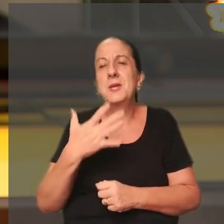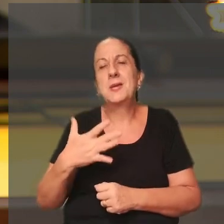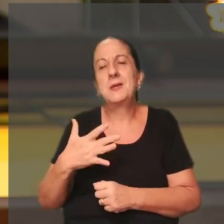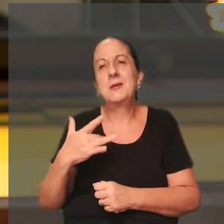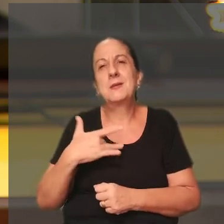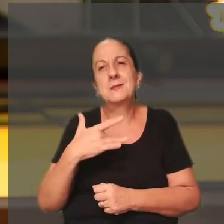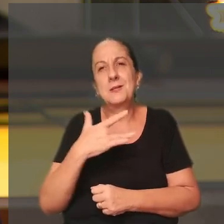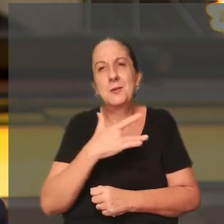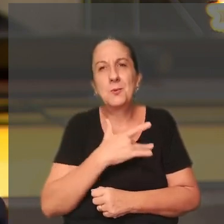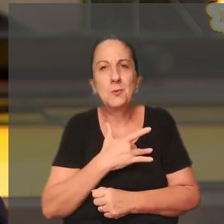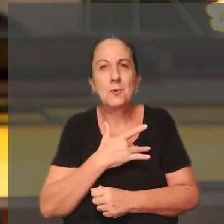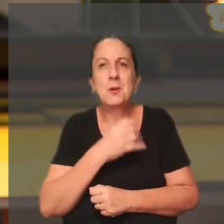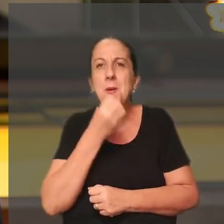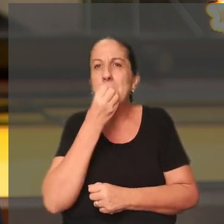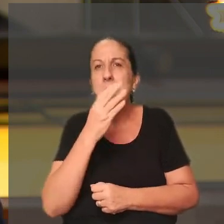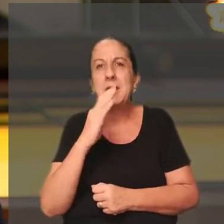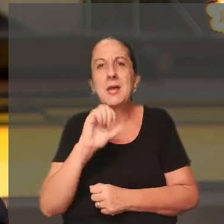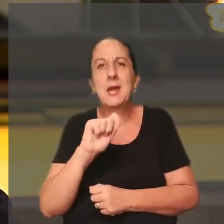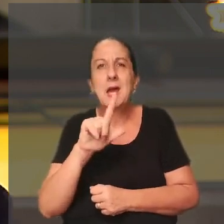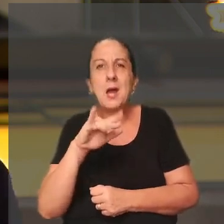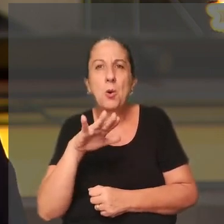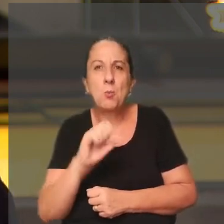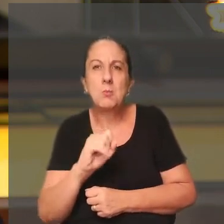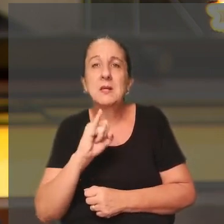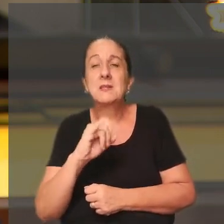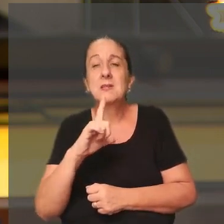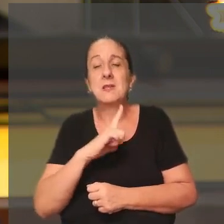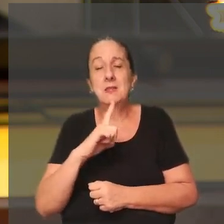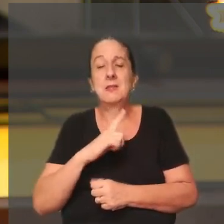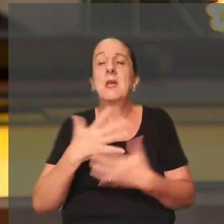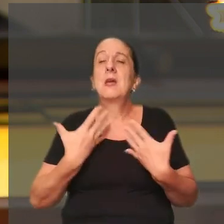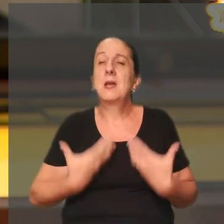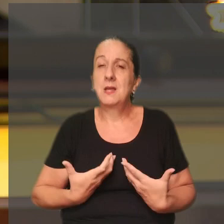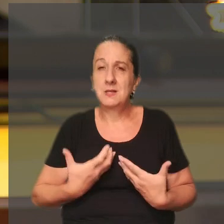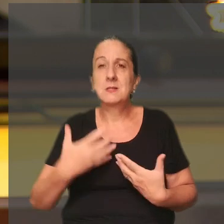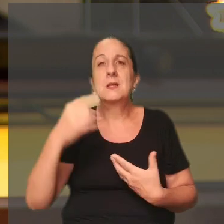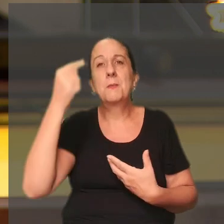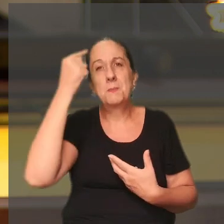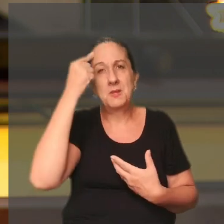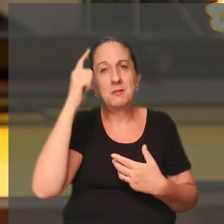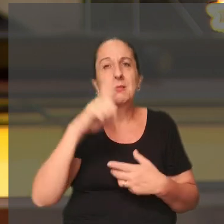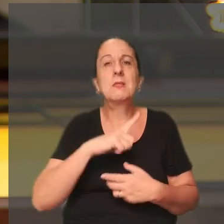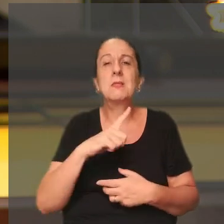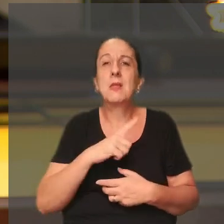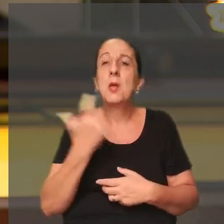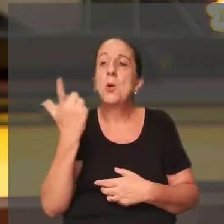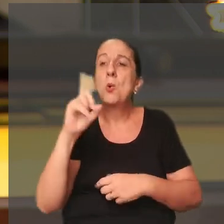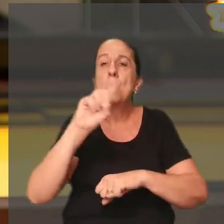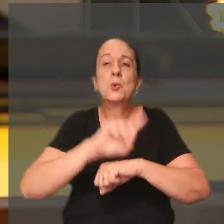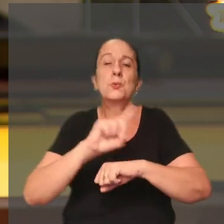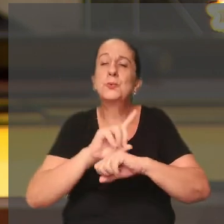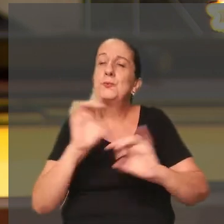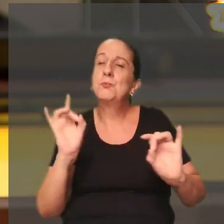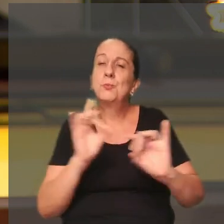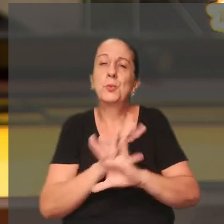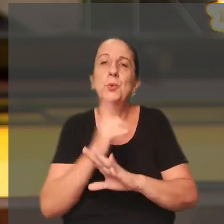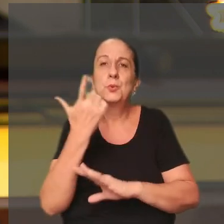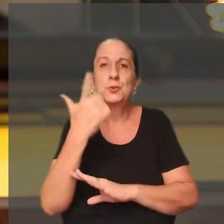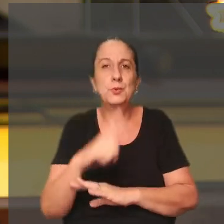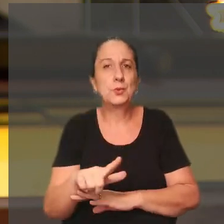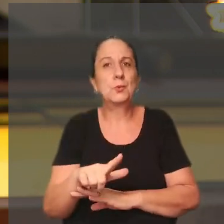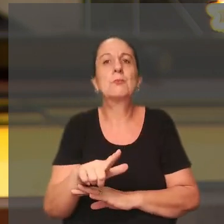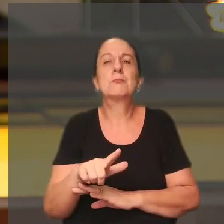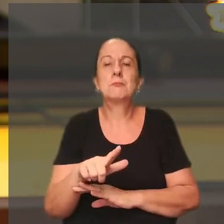bem à saúde. Se tem cansaço mental, tem. Mas no dia seguinte nós estamos